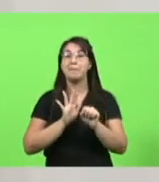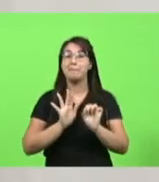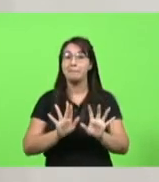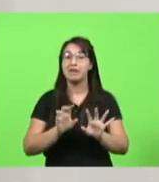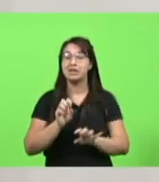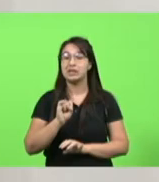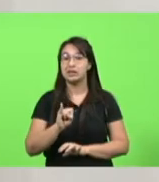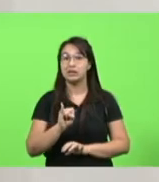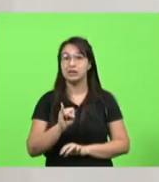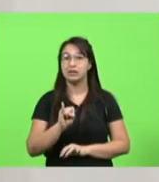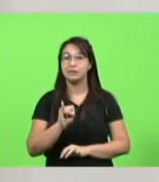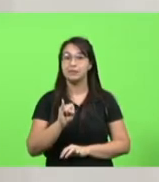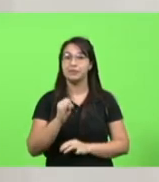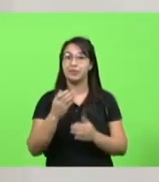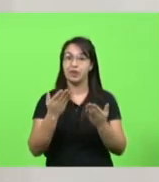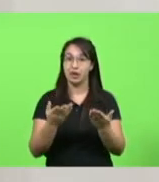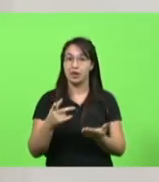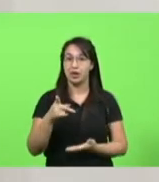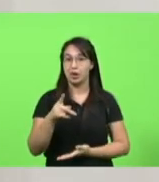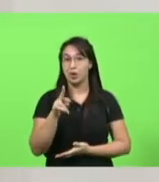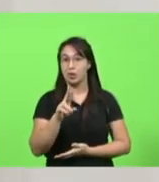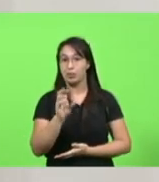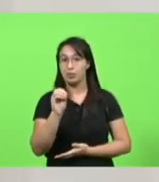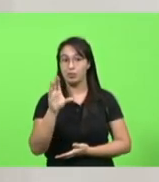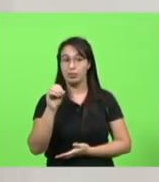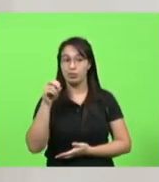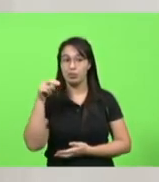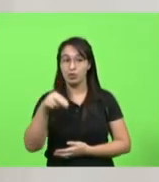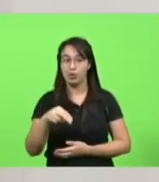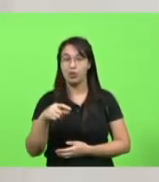são, como dizemos,